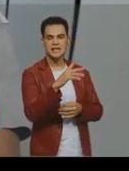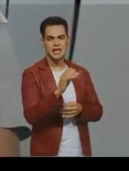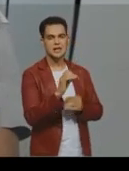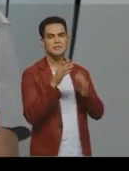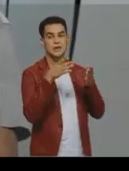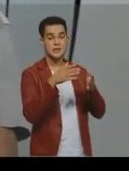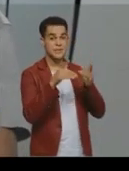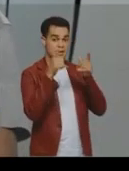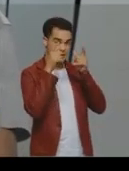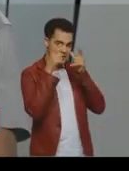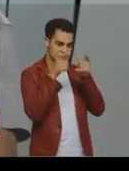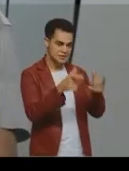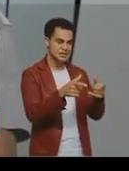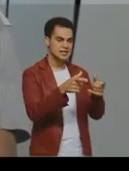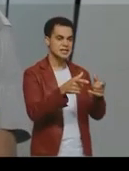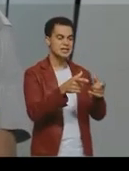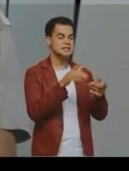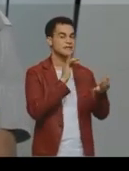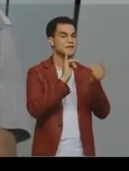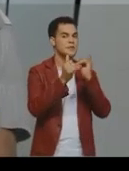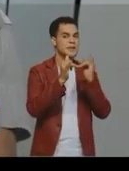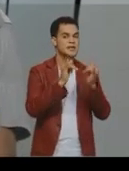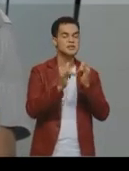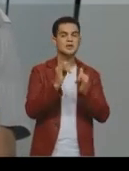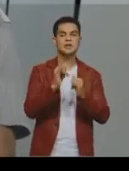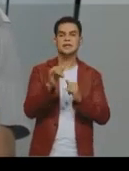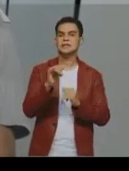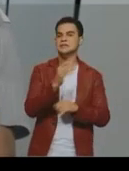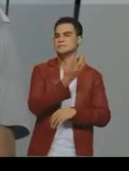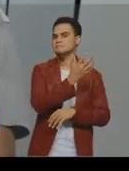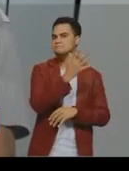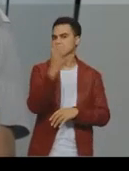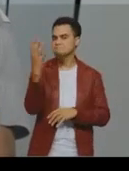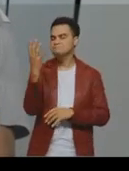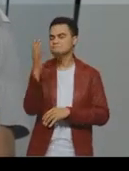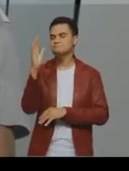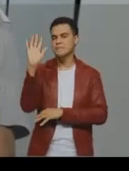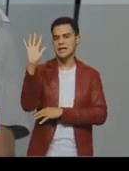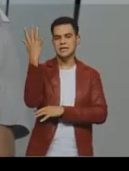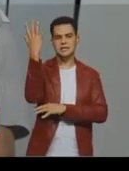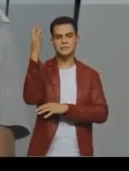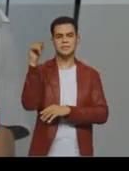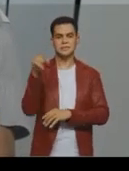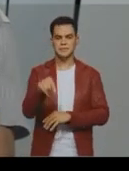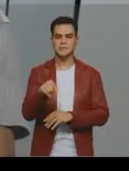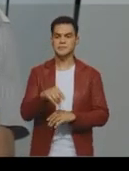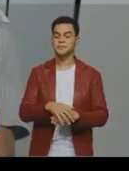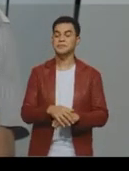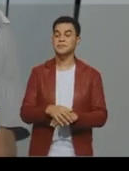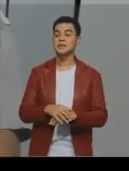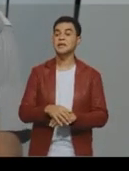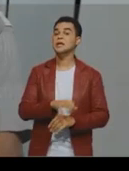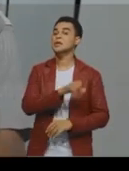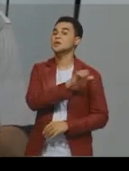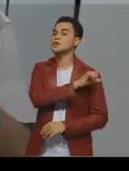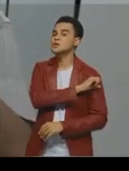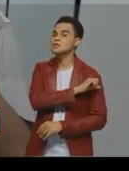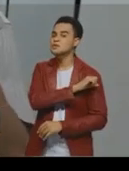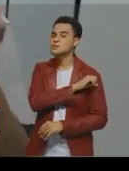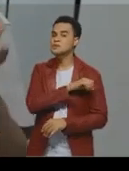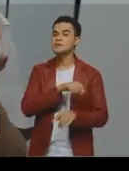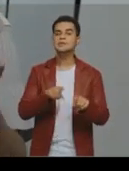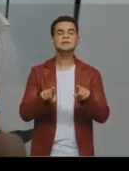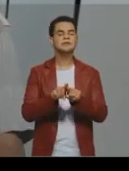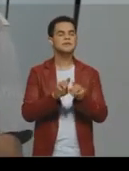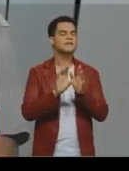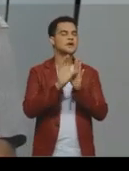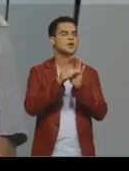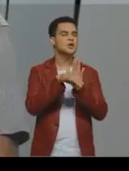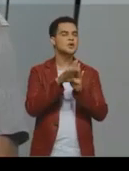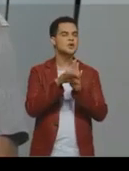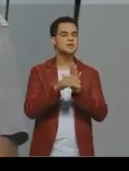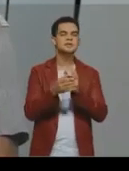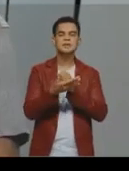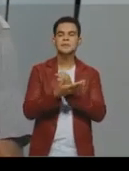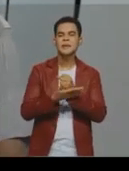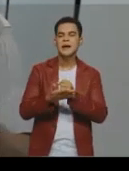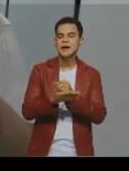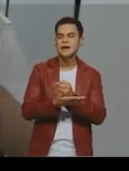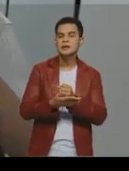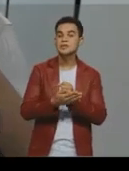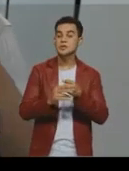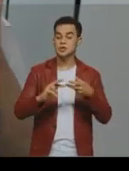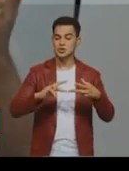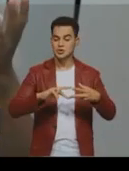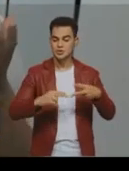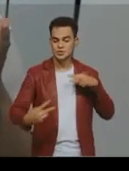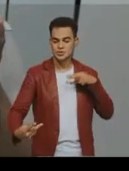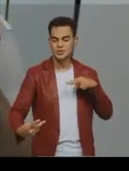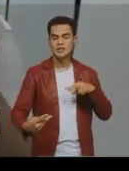interessa mais os dados da meteorologia. E também, com o nono ano, eu trabalhei os conceitos básicos de genética, né? Dei